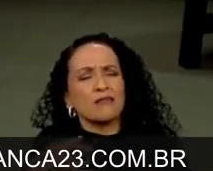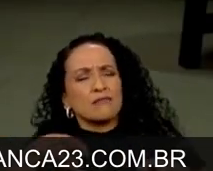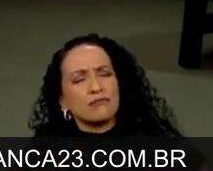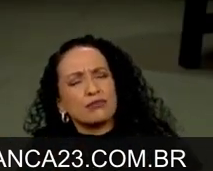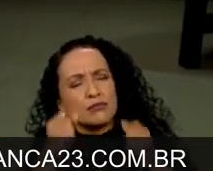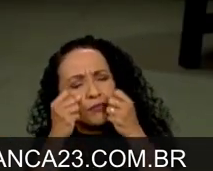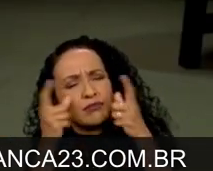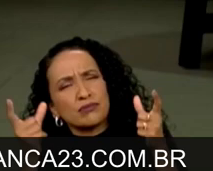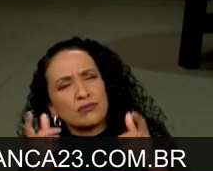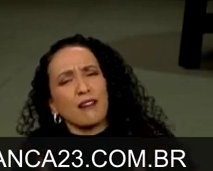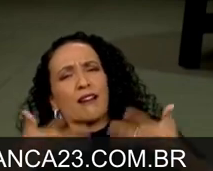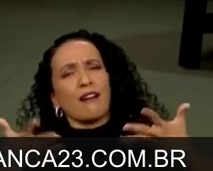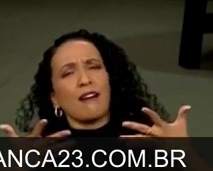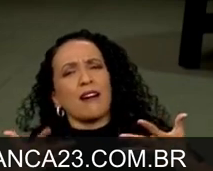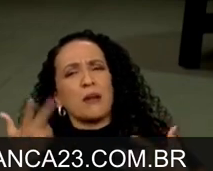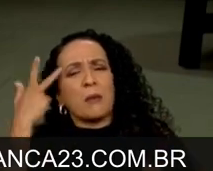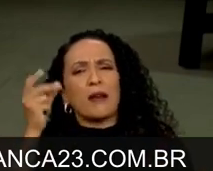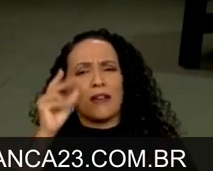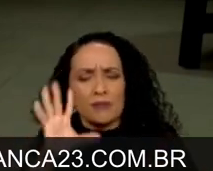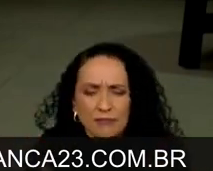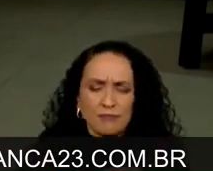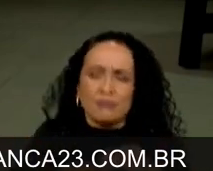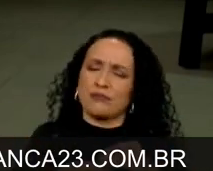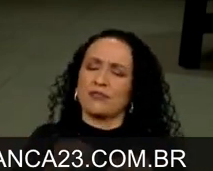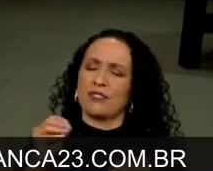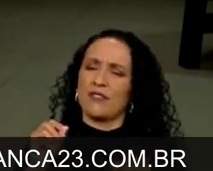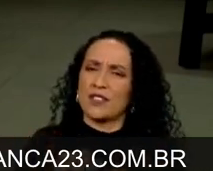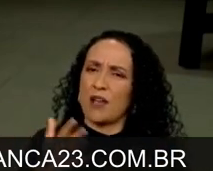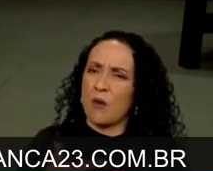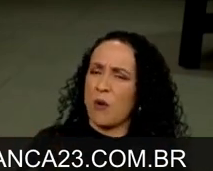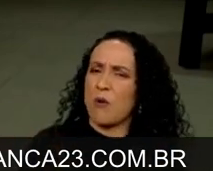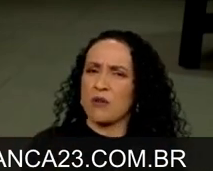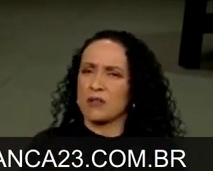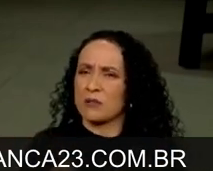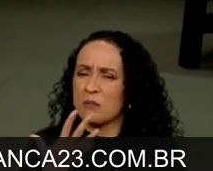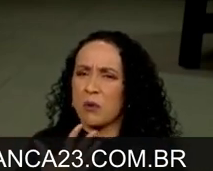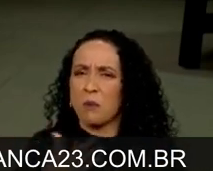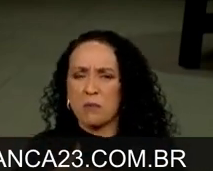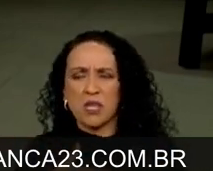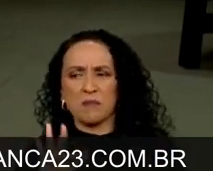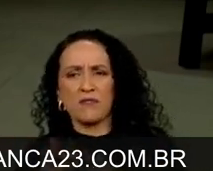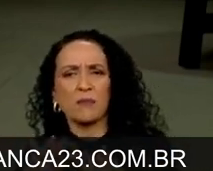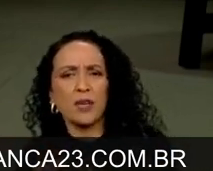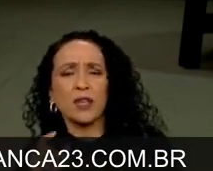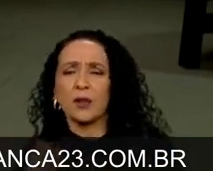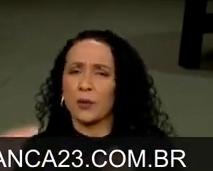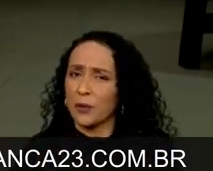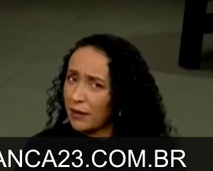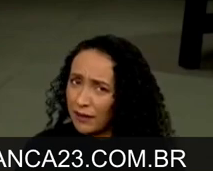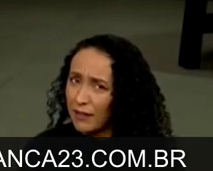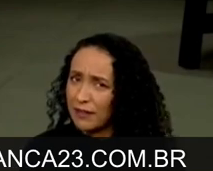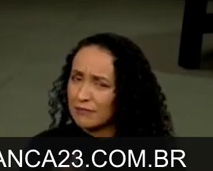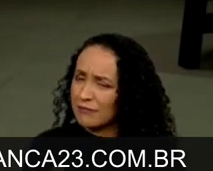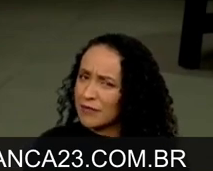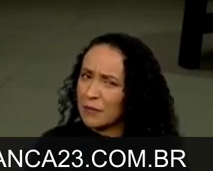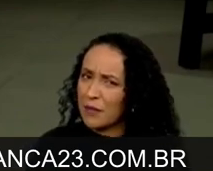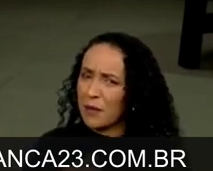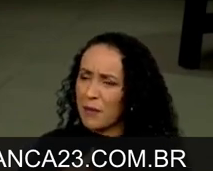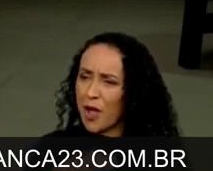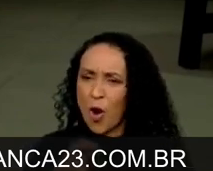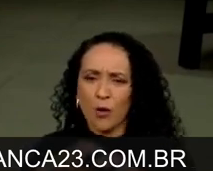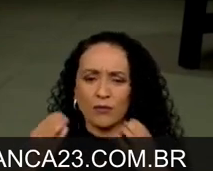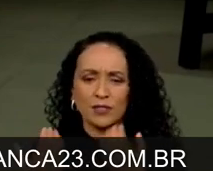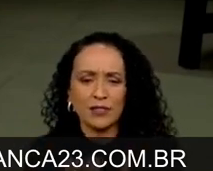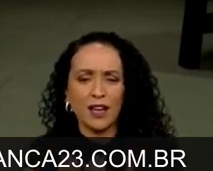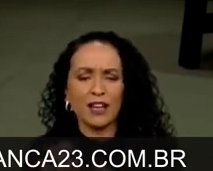com ânimo para poder acrescentar, fazer alguma coisa de bom, nem que seja para mim, para minha família, ou de preferência para minha